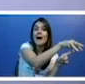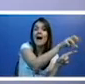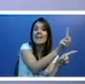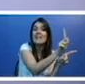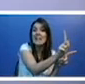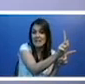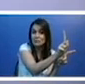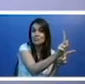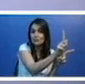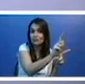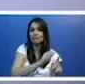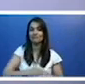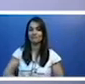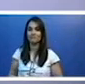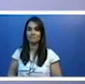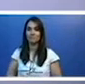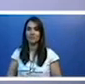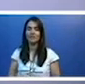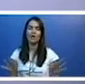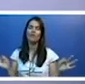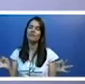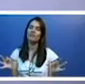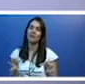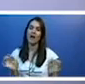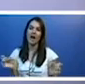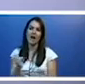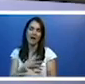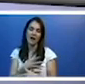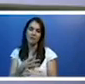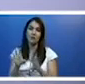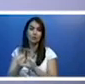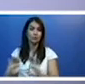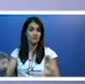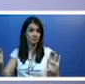finaliza a dissociação iônica de uma base.